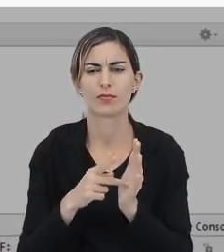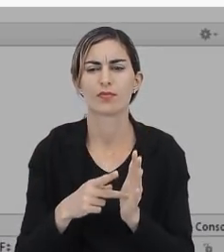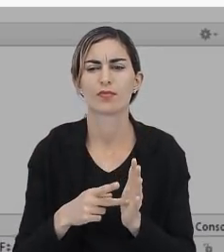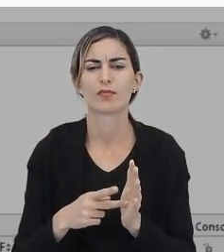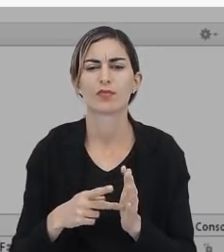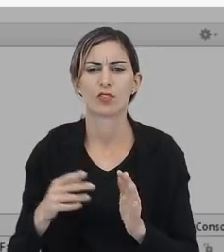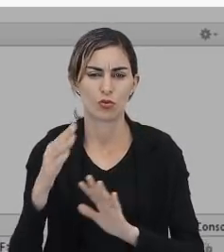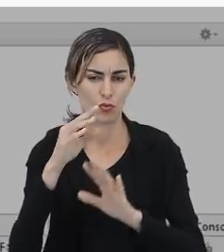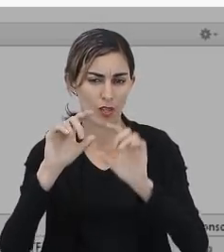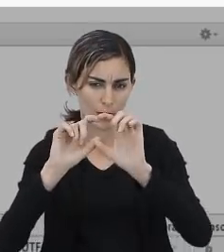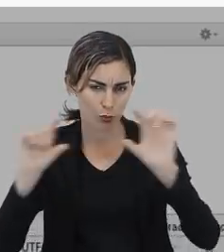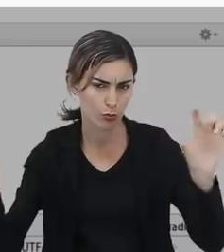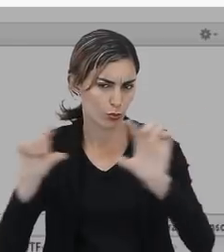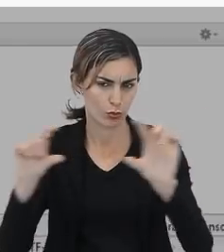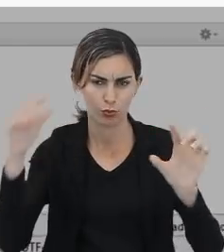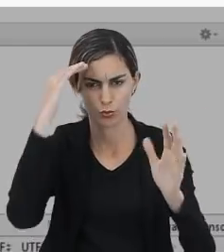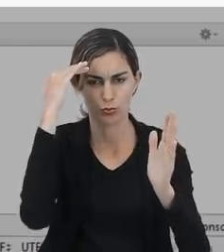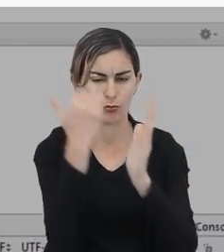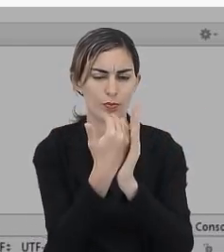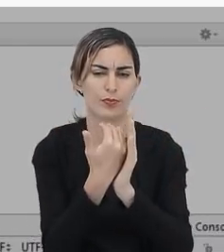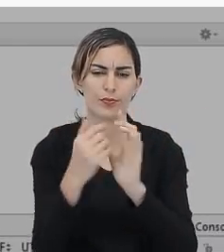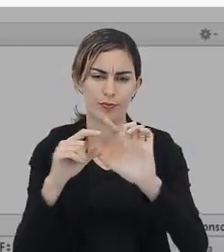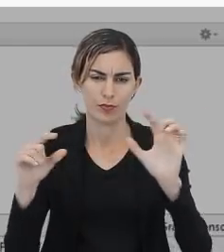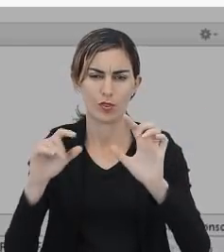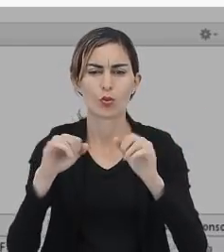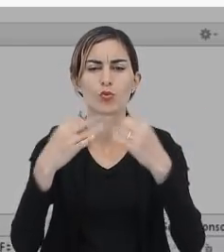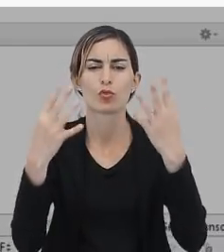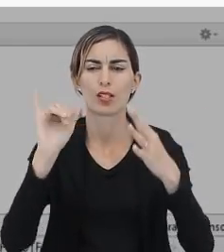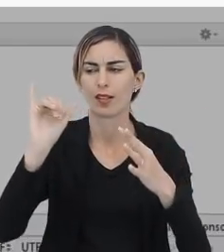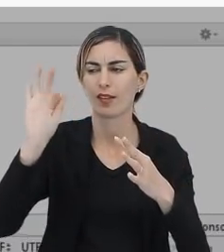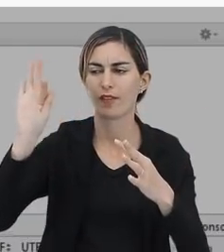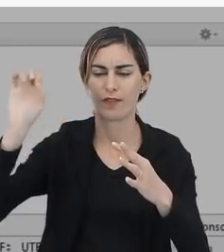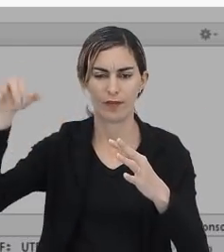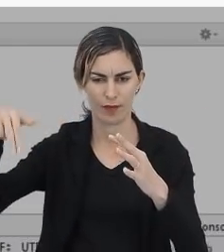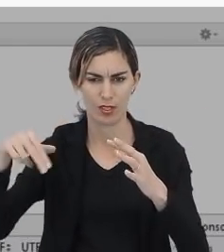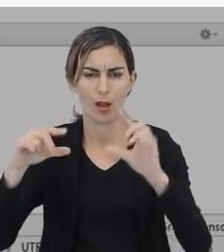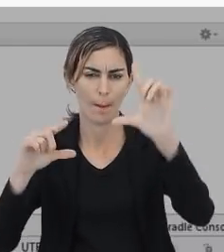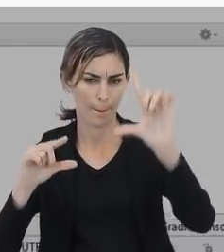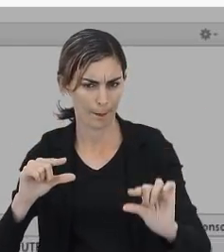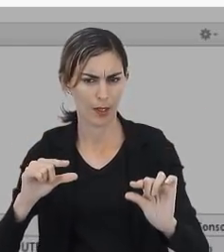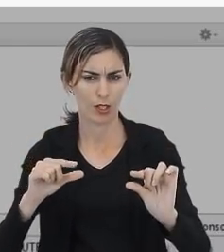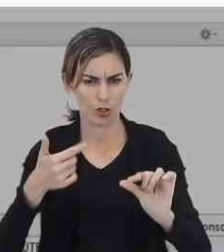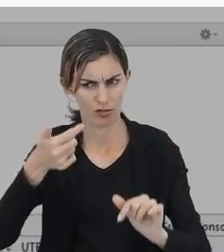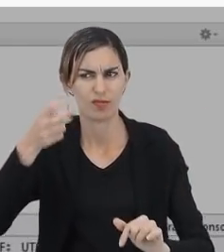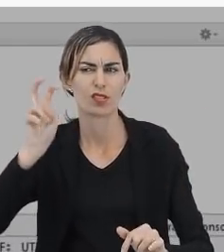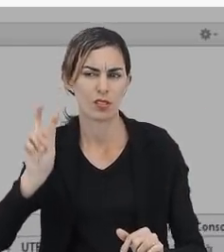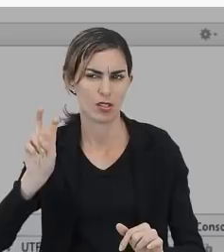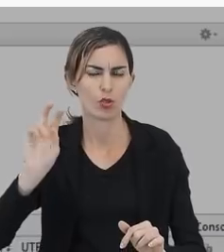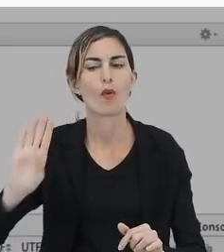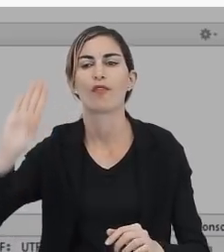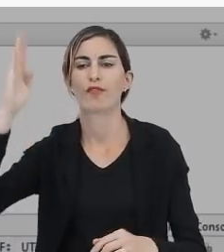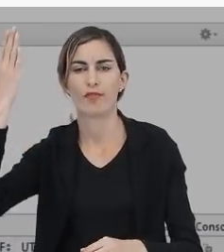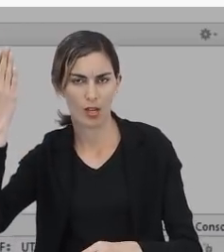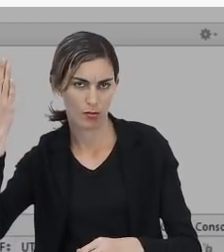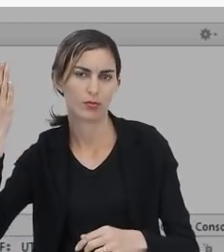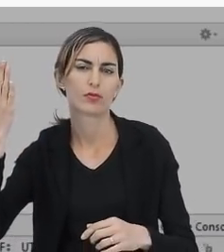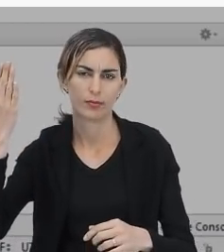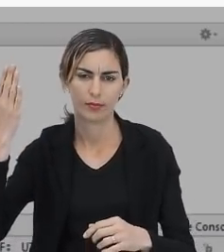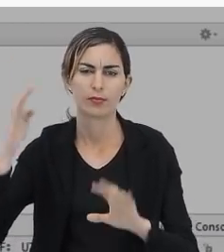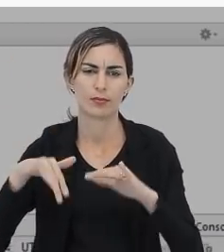ele vai executar todo esse bloco de comando. Quando chega aqui nesse if, ele verifica, é menor do que 25,